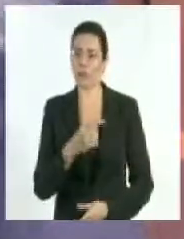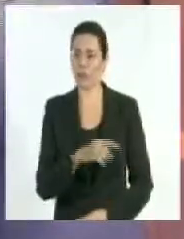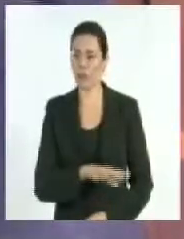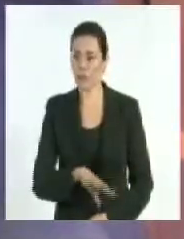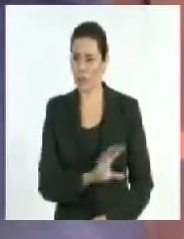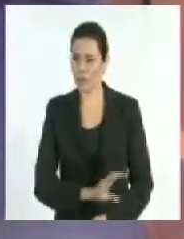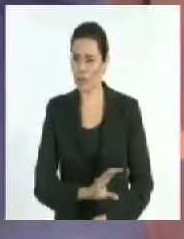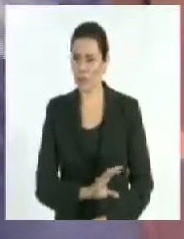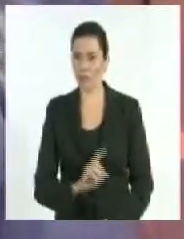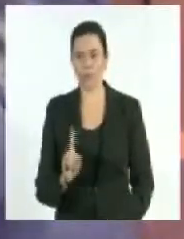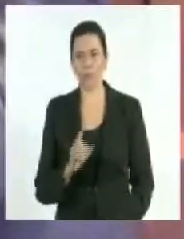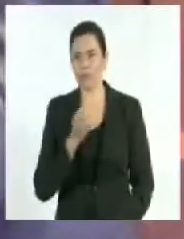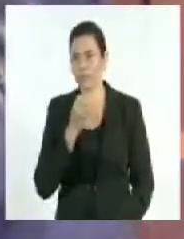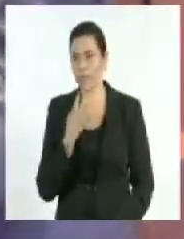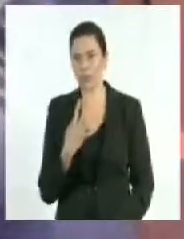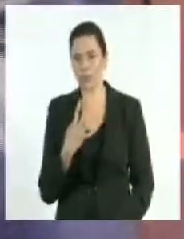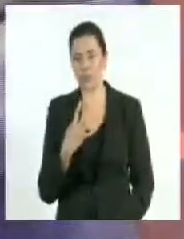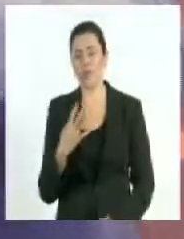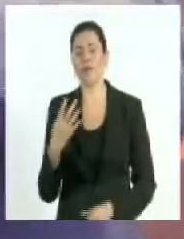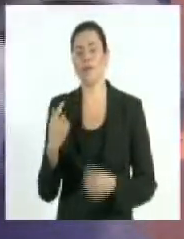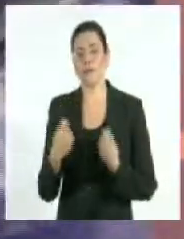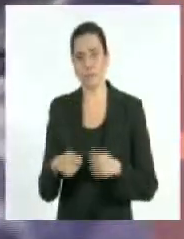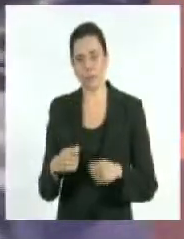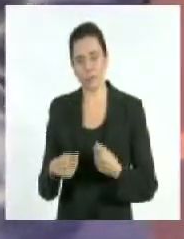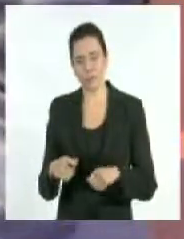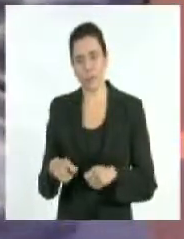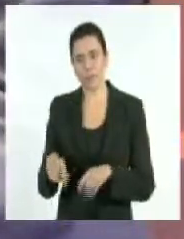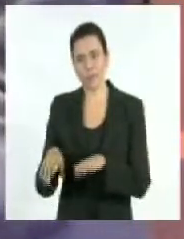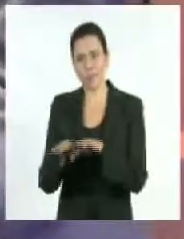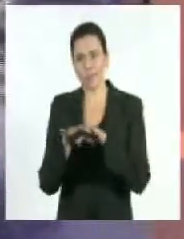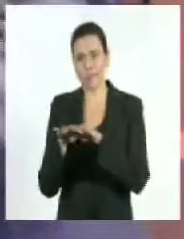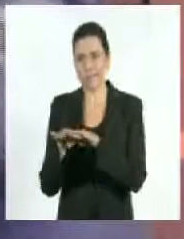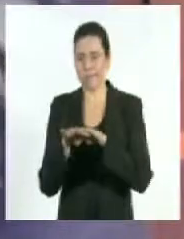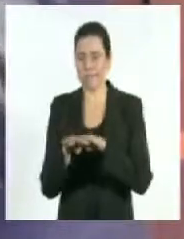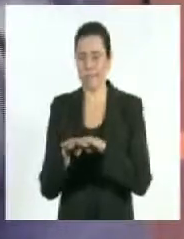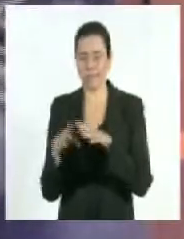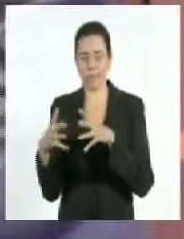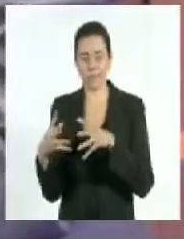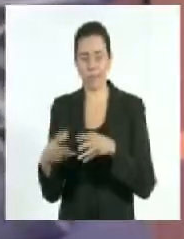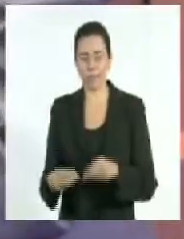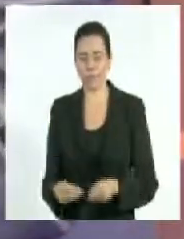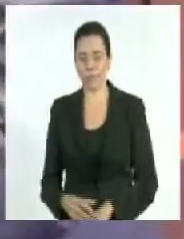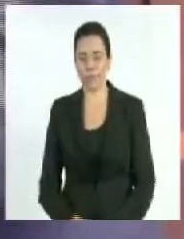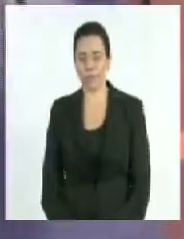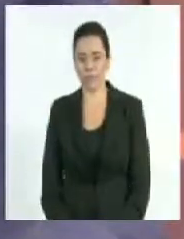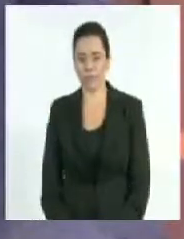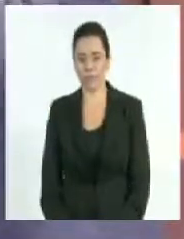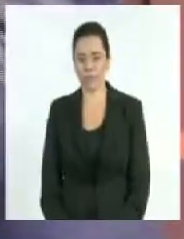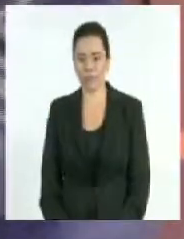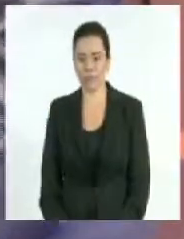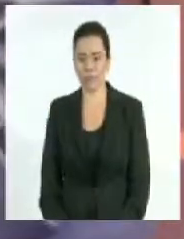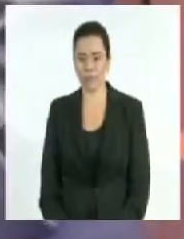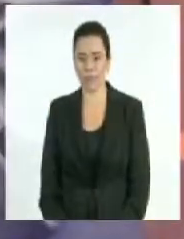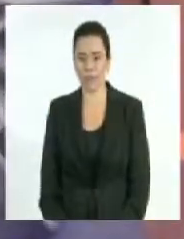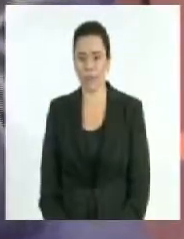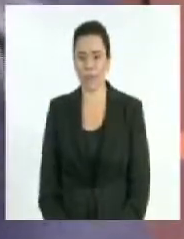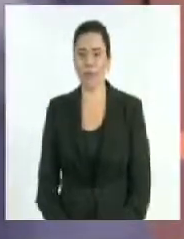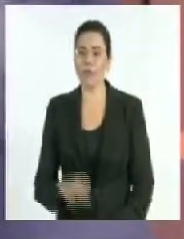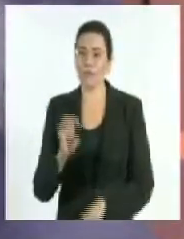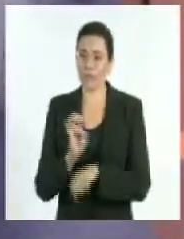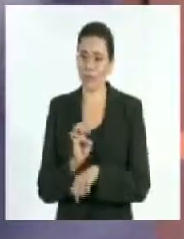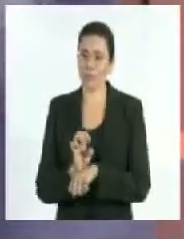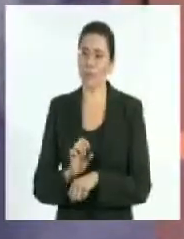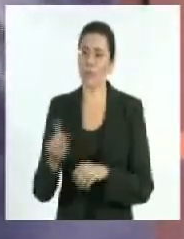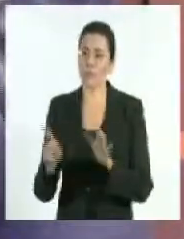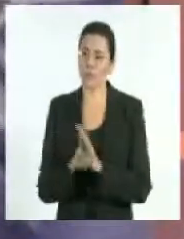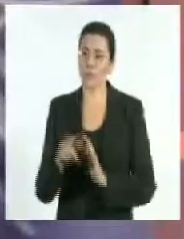É necessário nesse momento, mas não é bom. O que eu entendo é que os estados do Nordeste têm